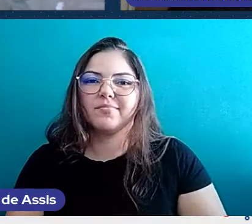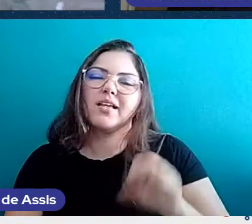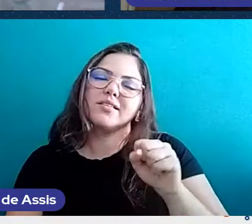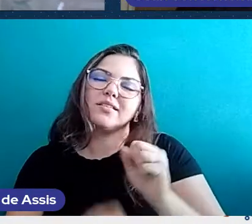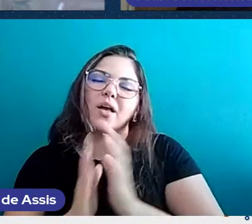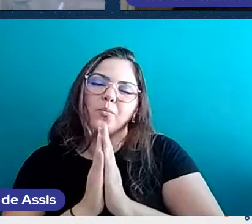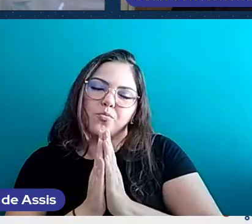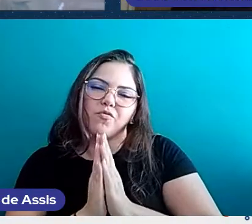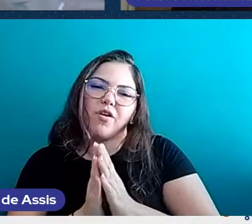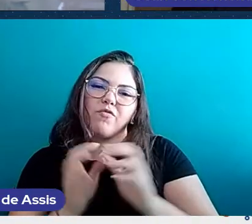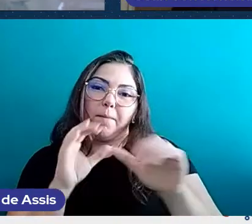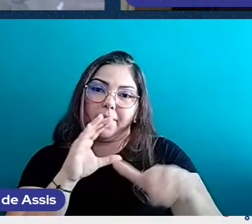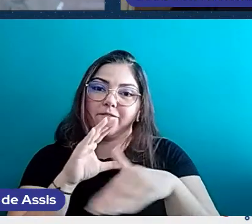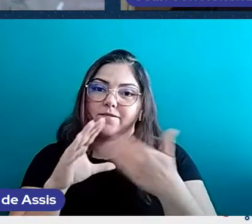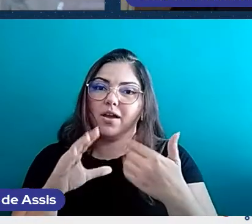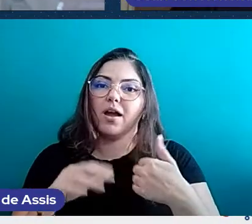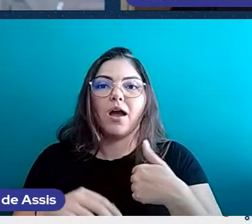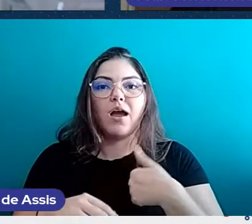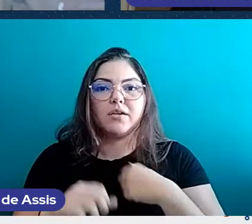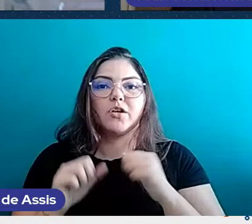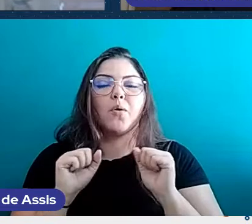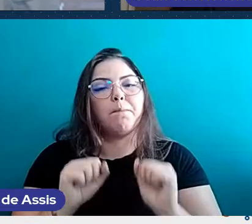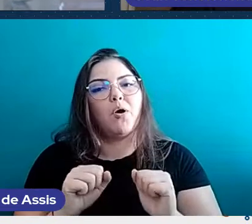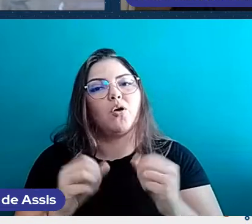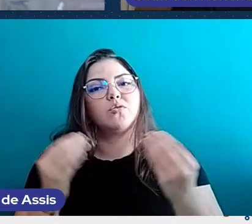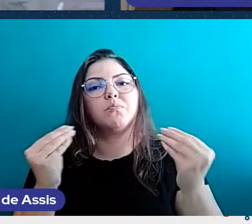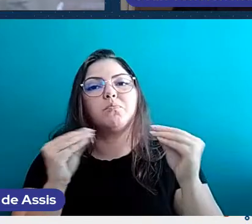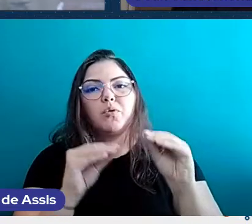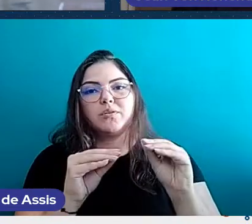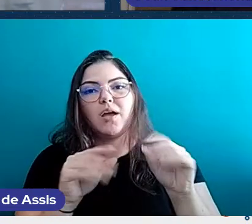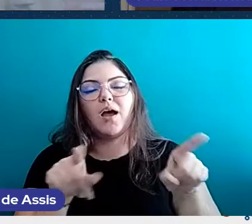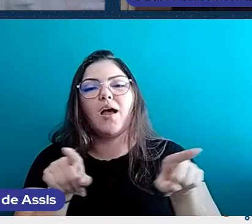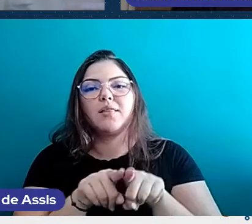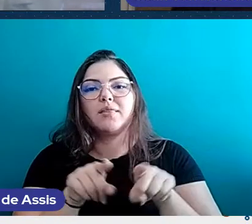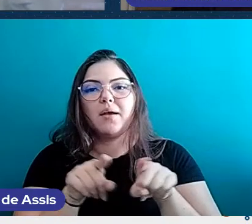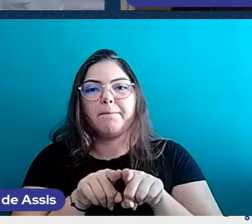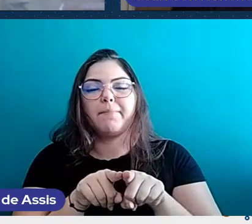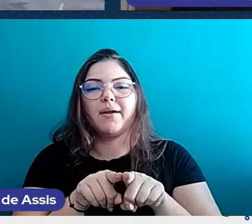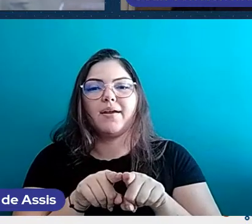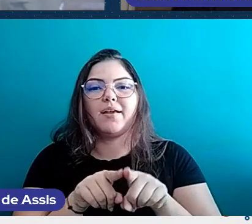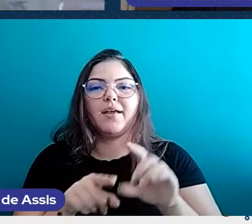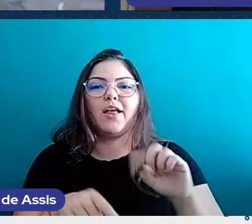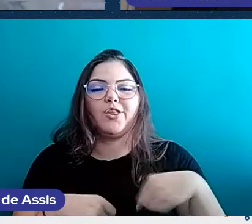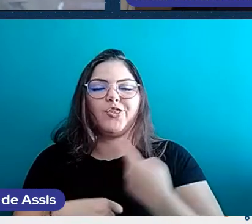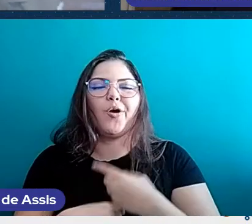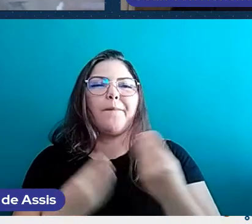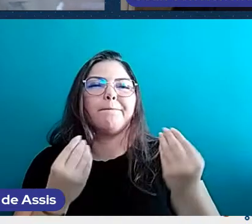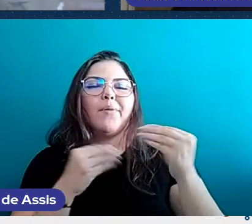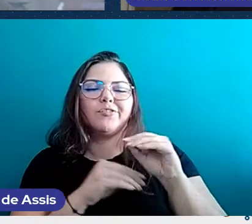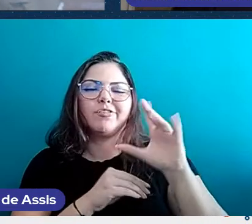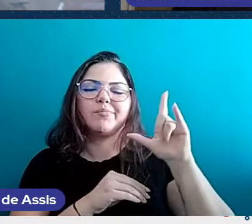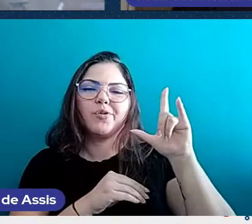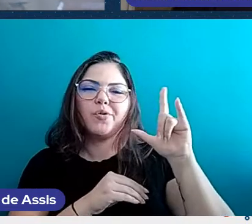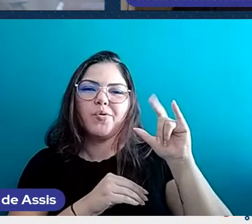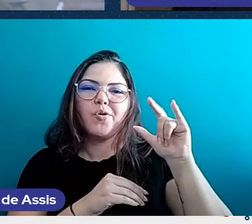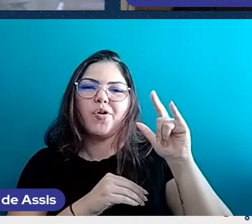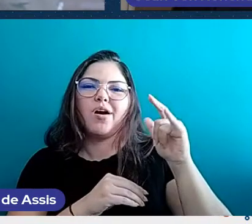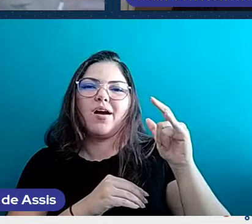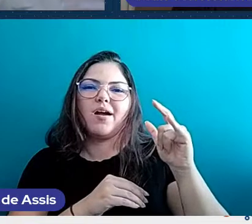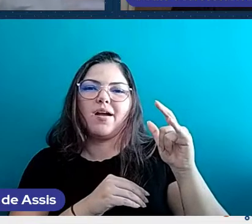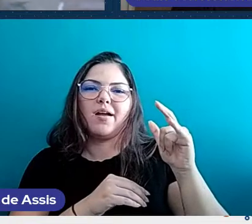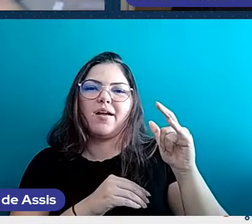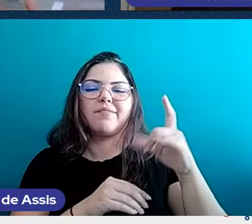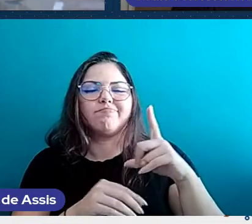enviar, que aí posteriormente a gente coloca também aqui, nós fazemos sempre um pós-evento que revisa algumas coisas,